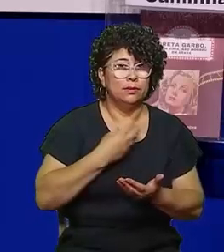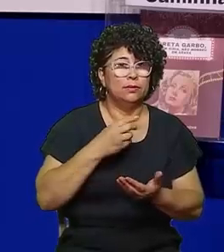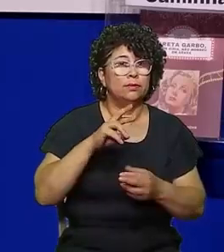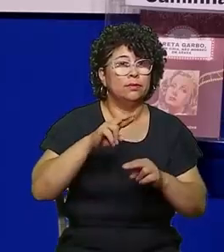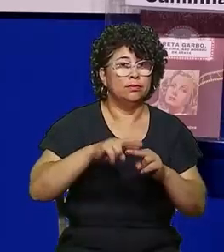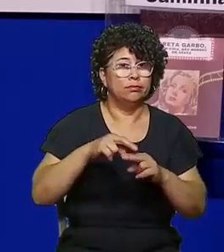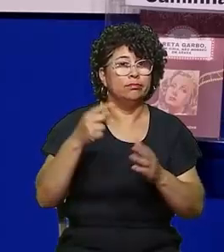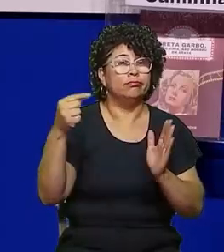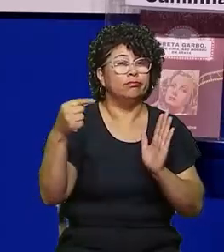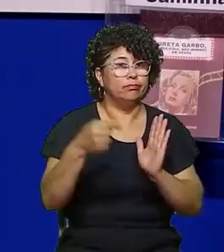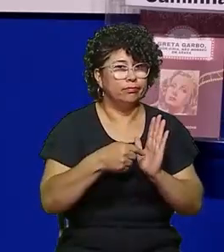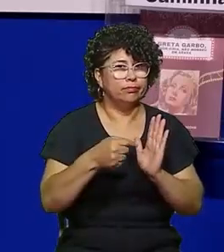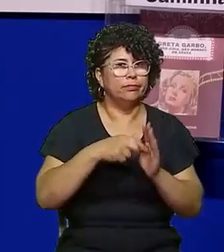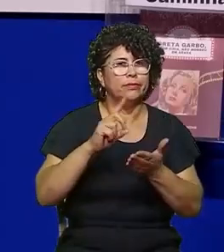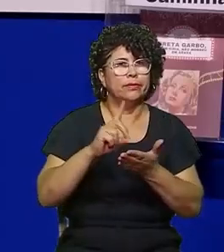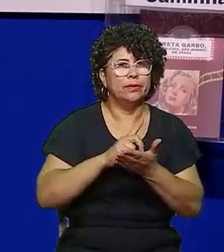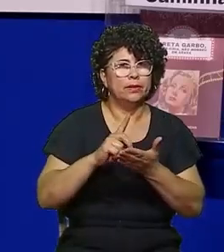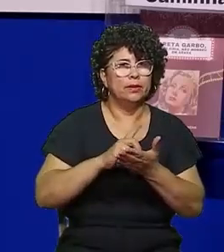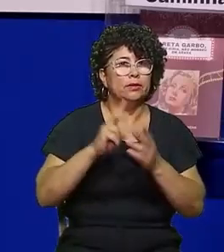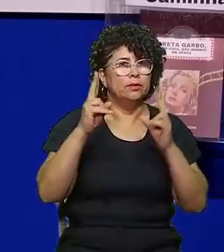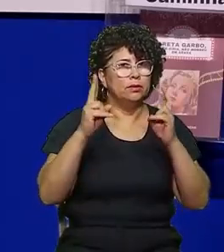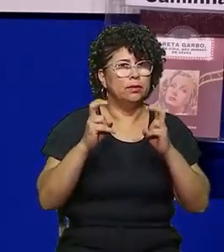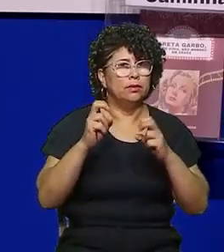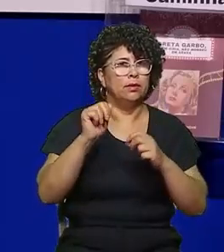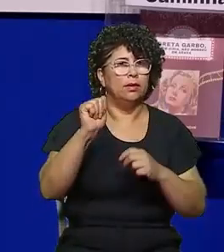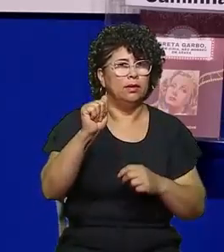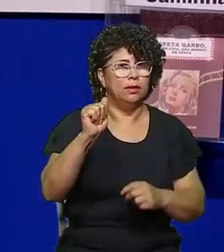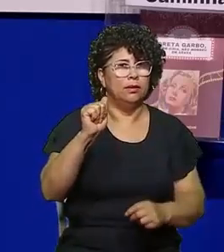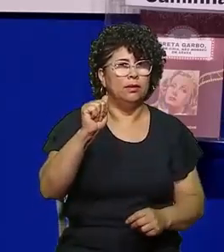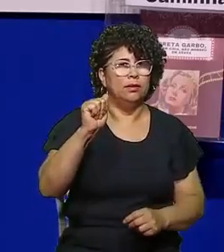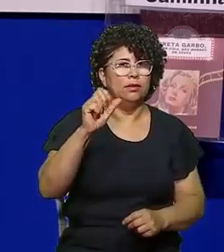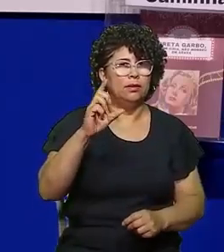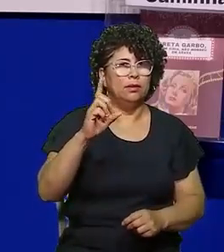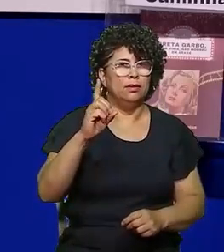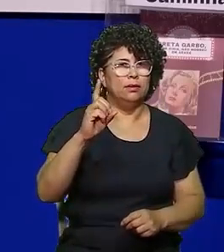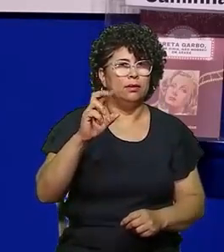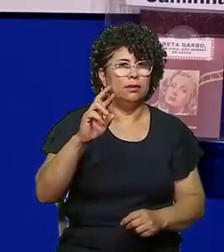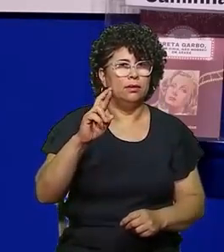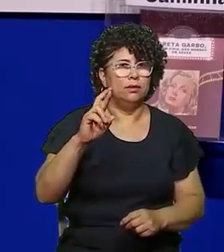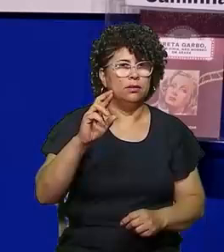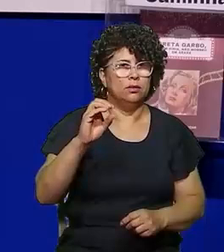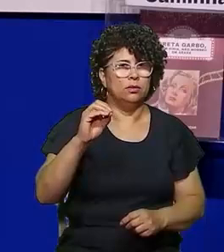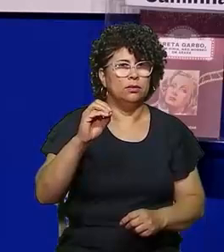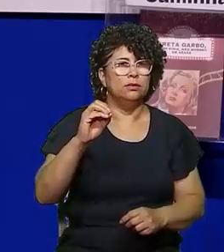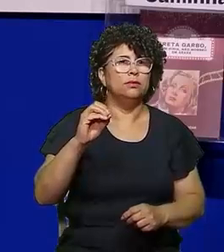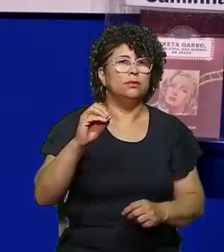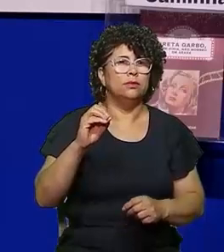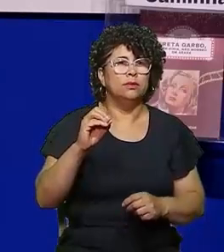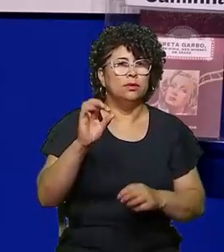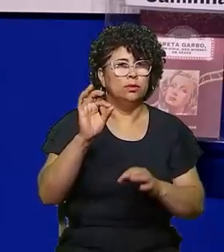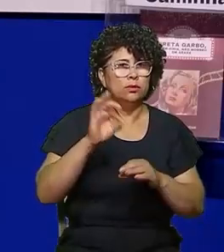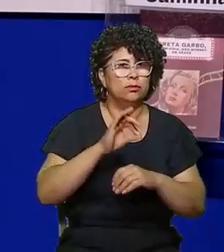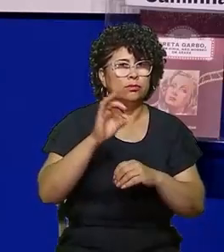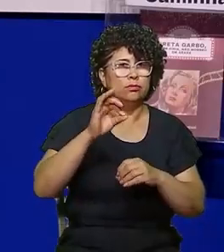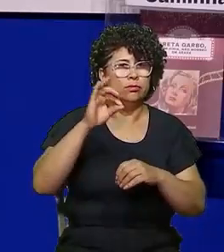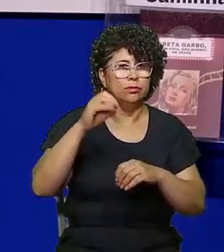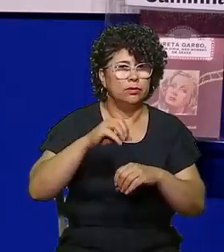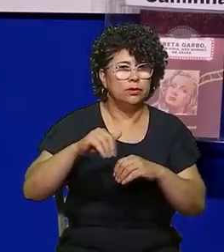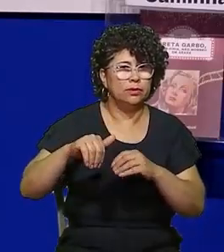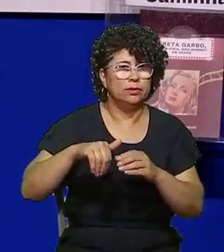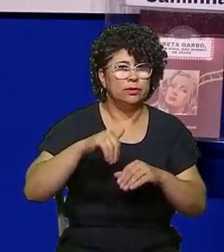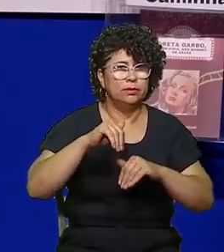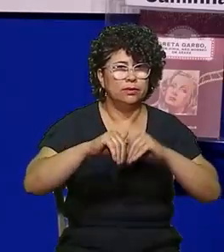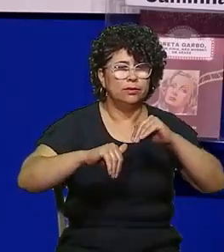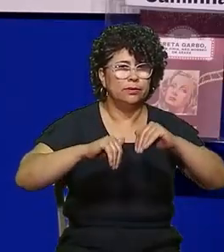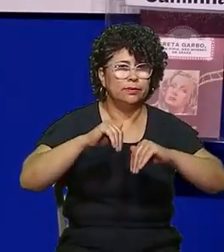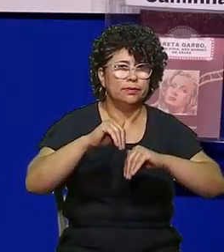assim, Áporo. Um inseto cava sem alarme, perfurando a terra, sem achar